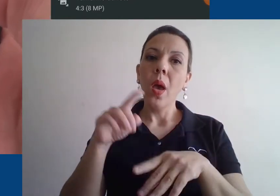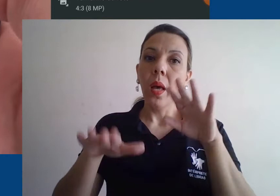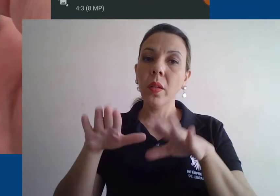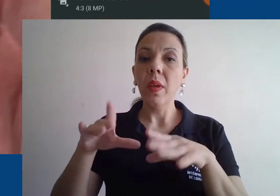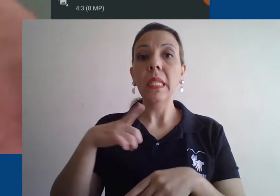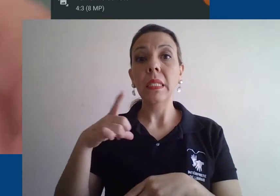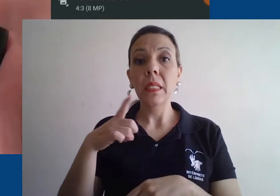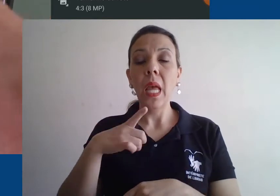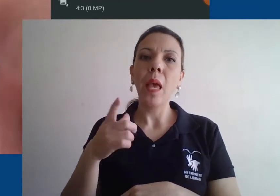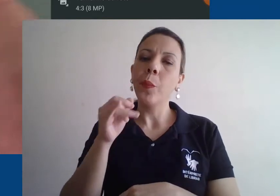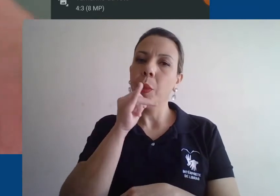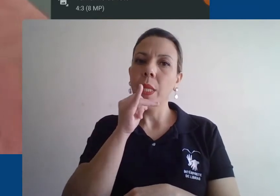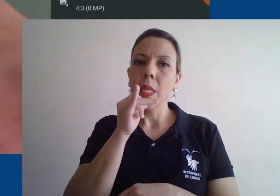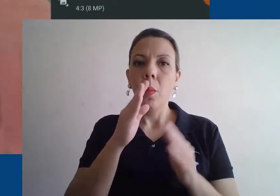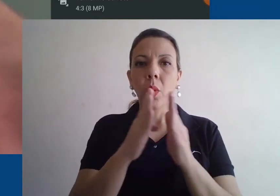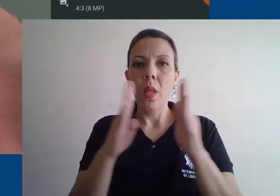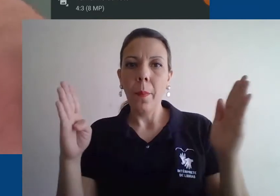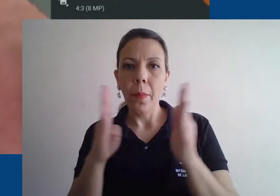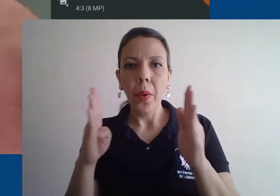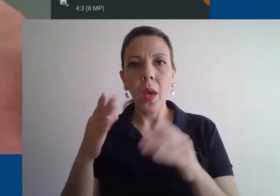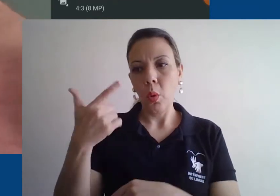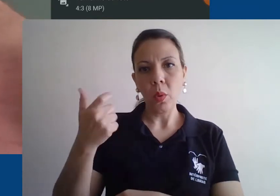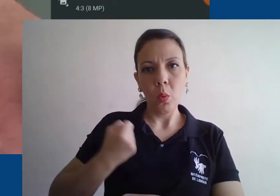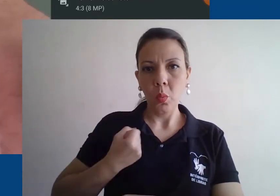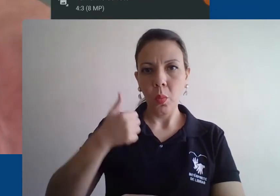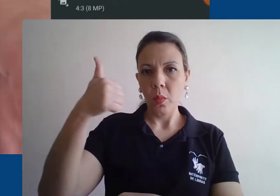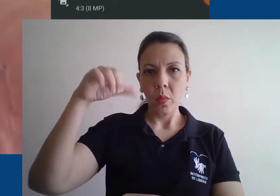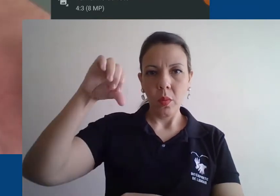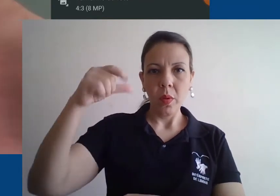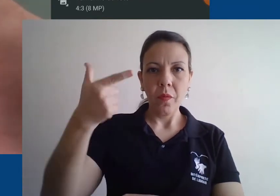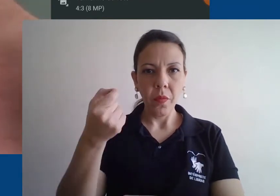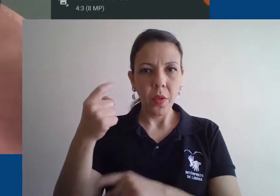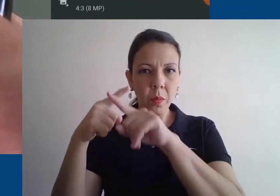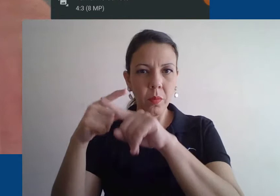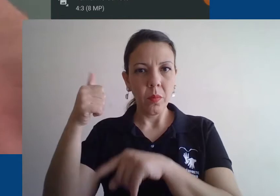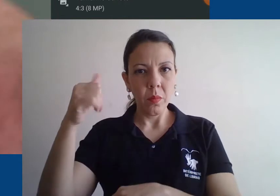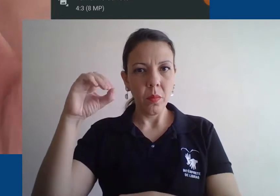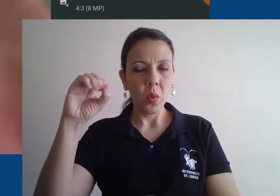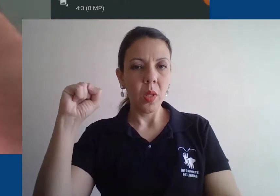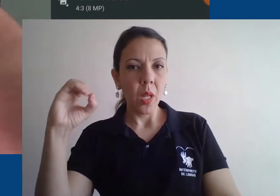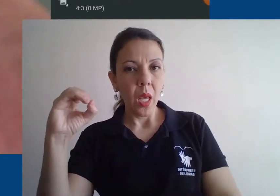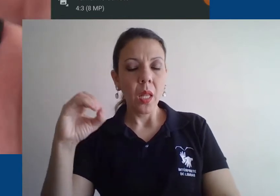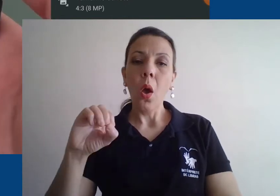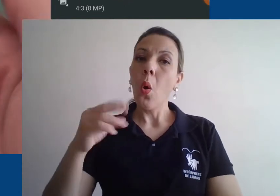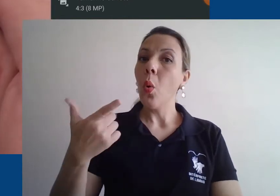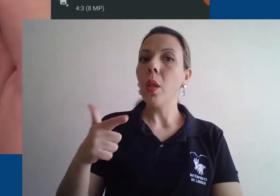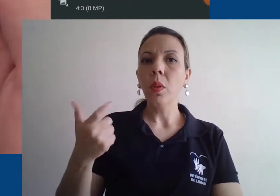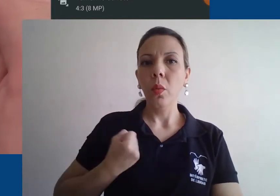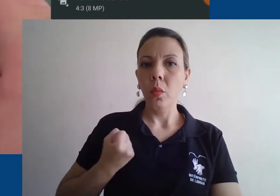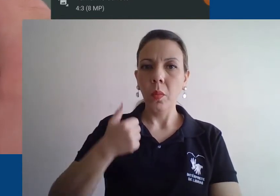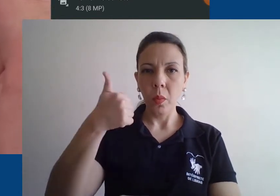que não seja o tamanho, que é 1920 por 1080 ou 1080 escrito, dá só uma procuradinha no manual